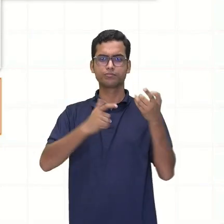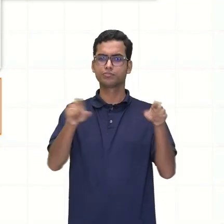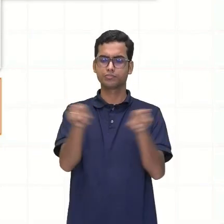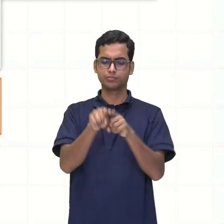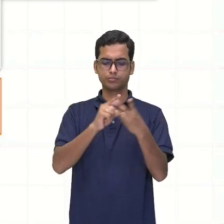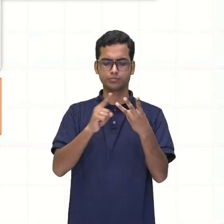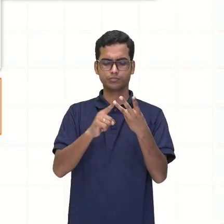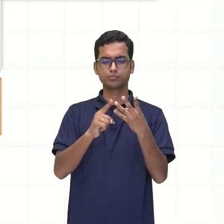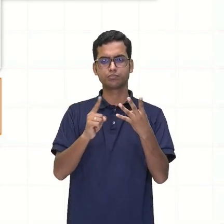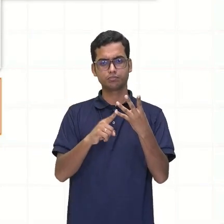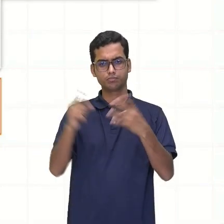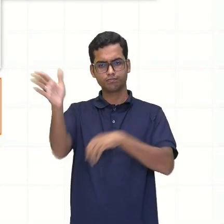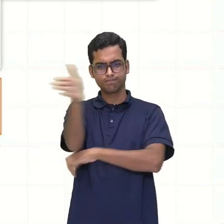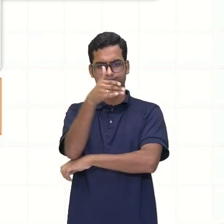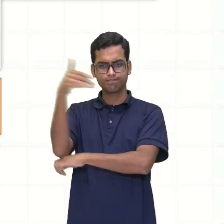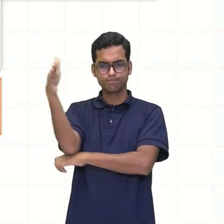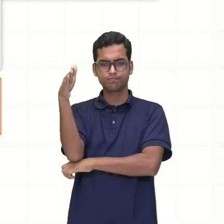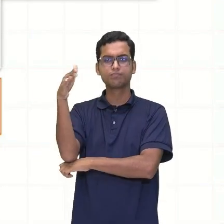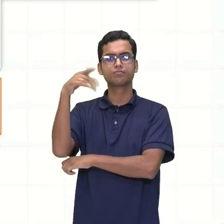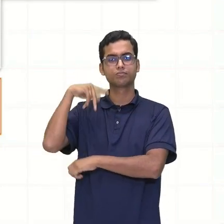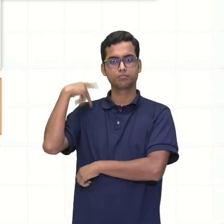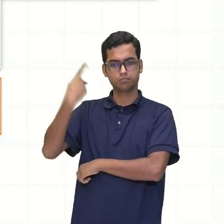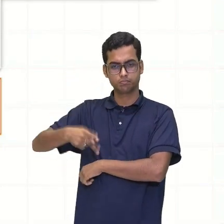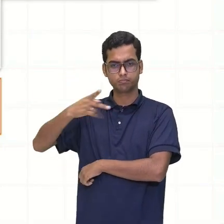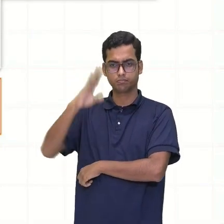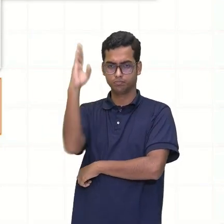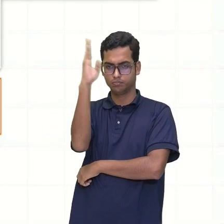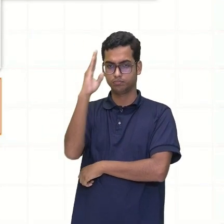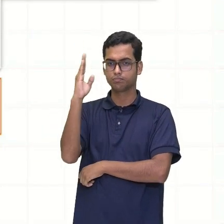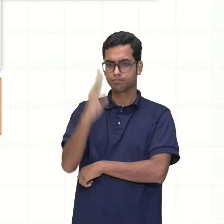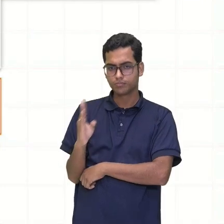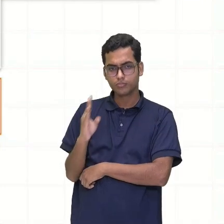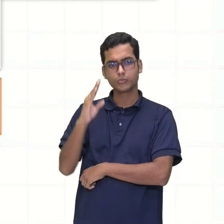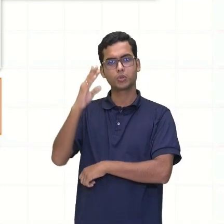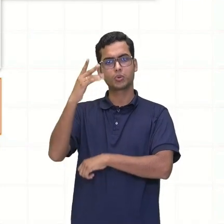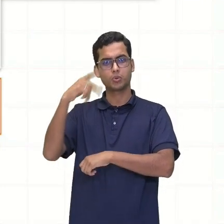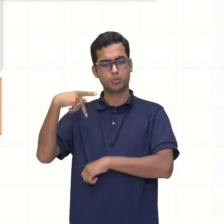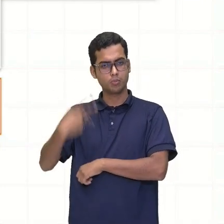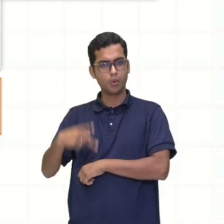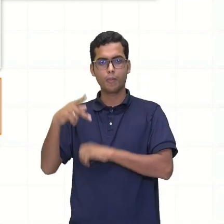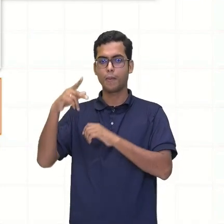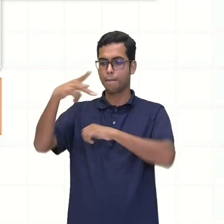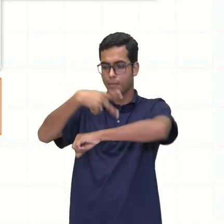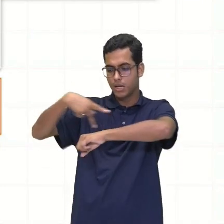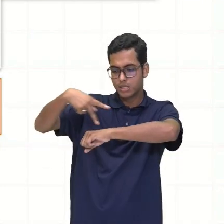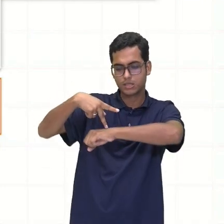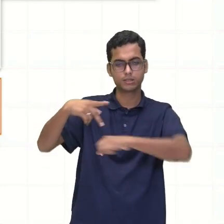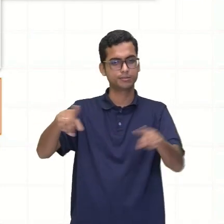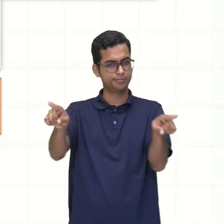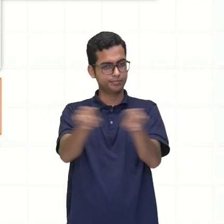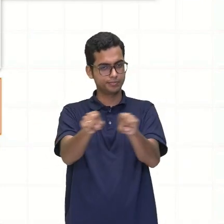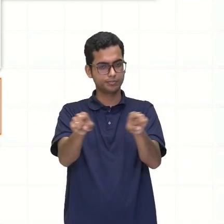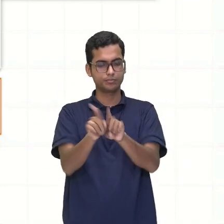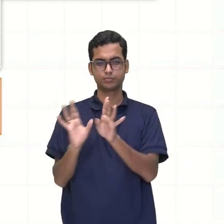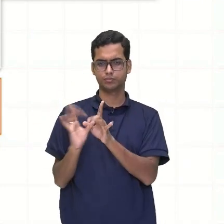eles servem para caracterizar a nação, ok? E nesse contexto vimos agora, nacionalismo,